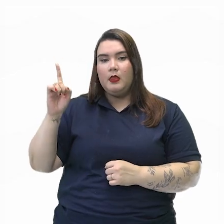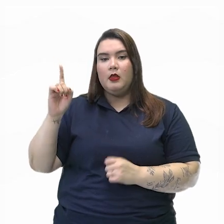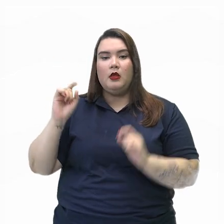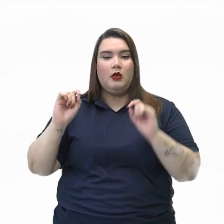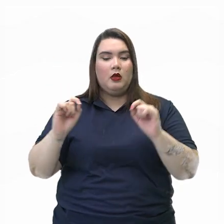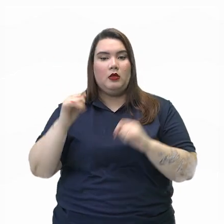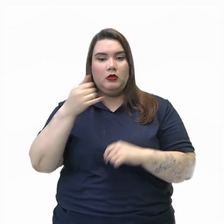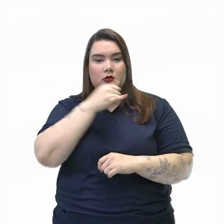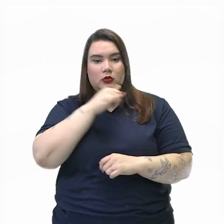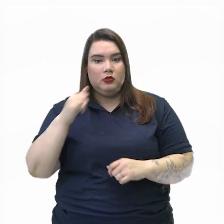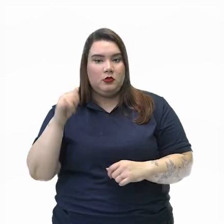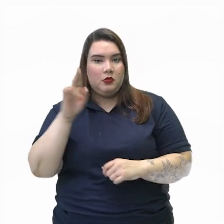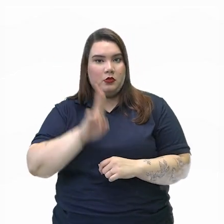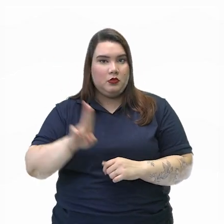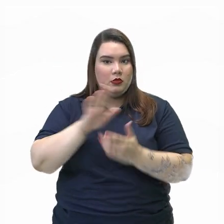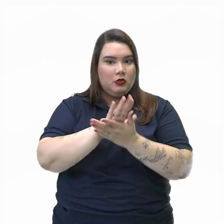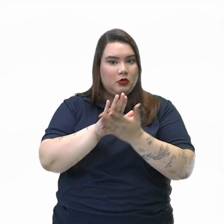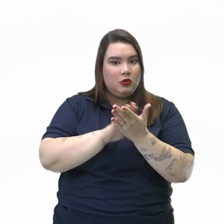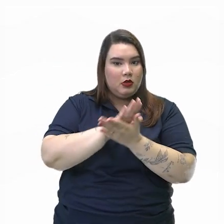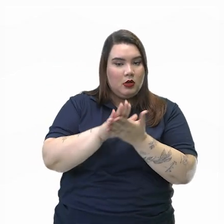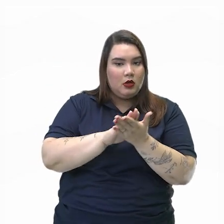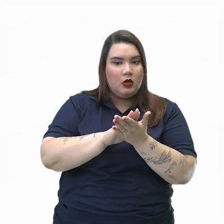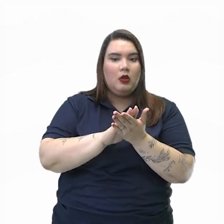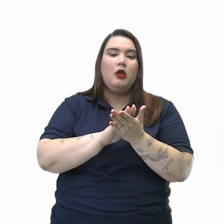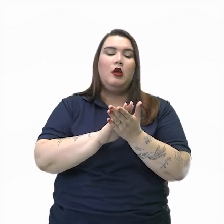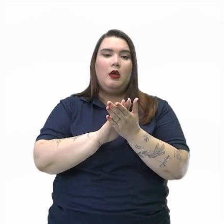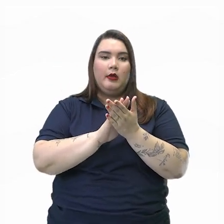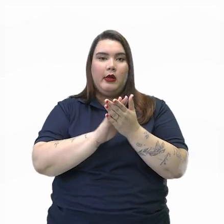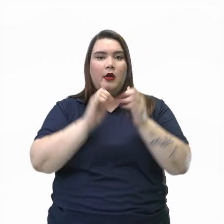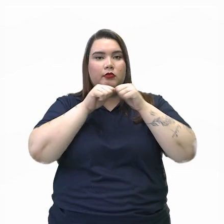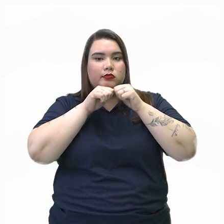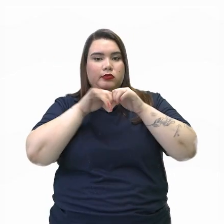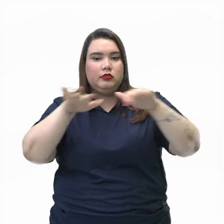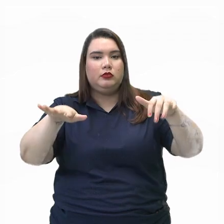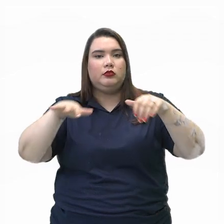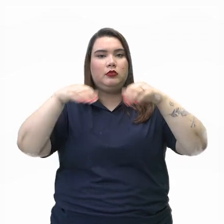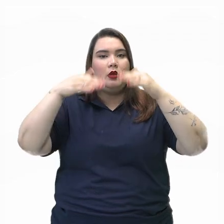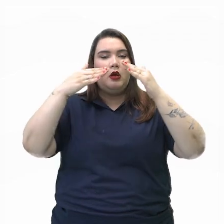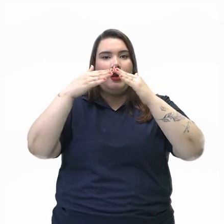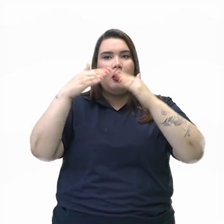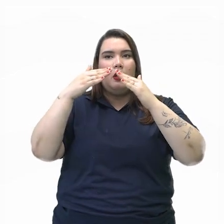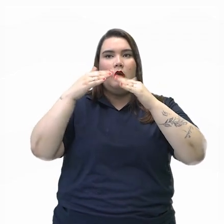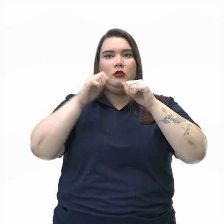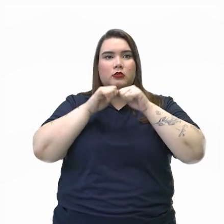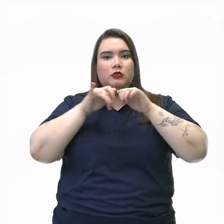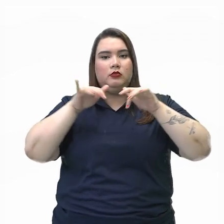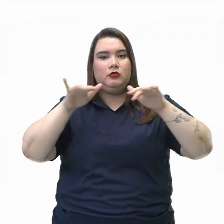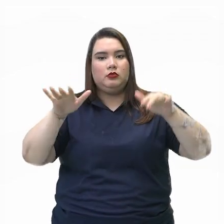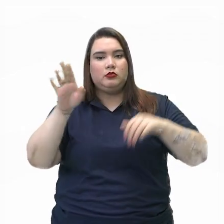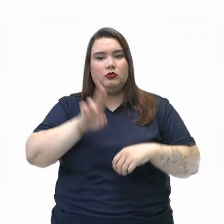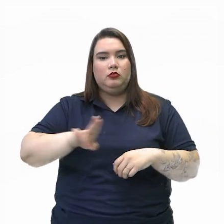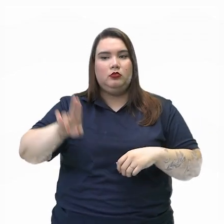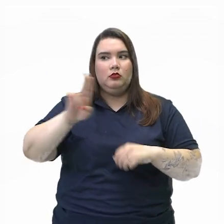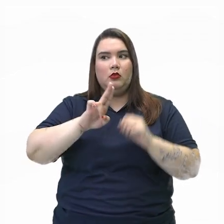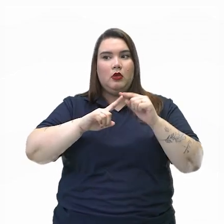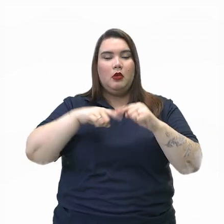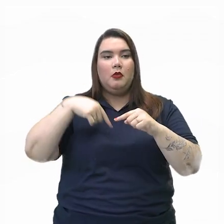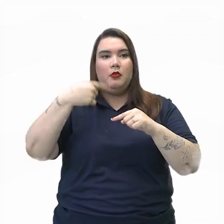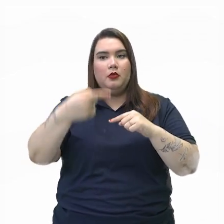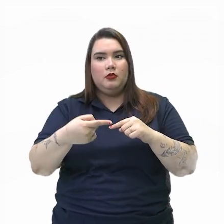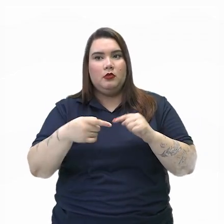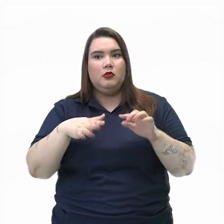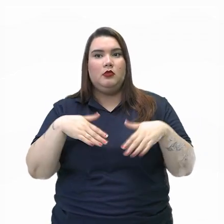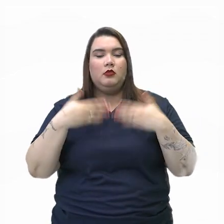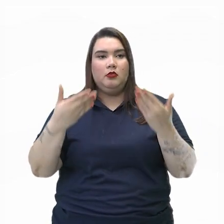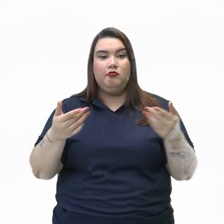a etapa, olha lá, a eletricidade não consumida, ela é injetada na rede para consumo